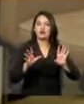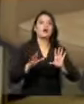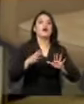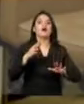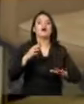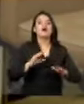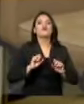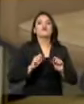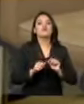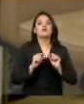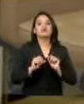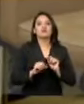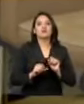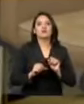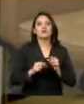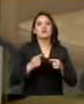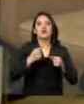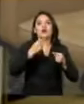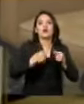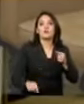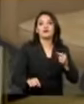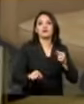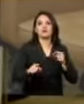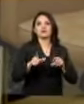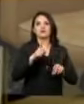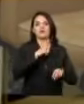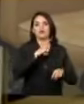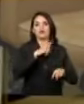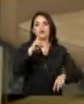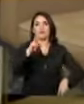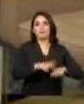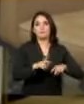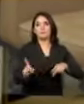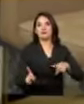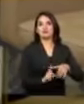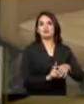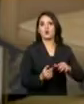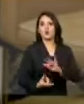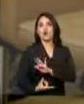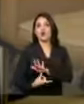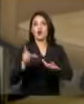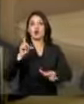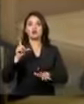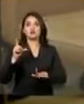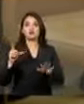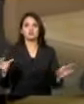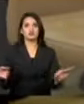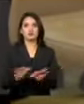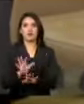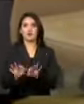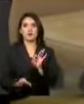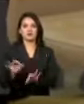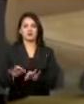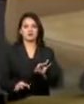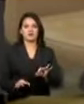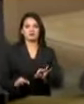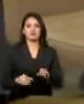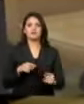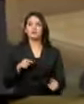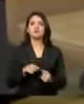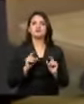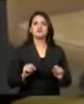execução antecipada das sanções restritivas de direito, por um motivo muito simples, sem fazer